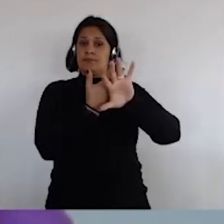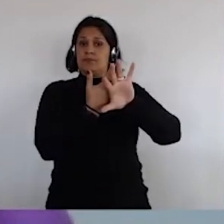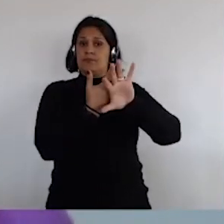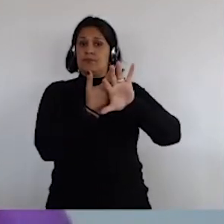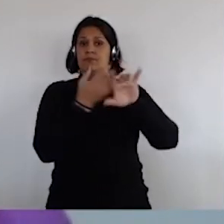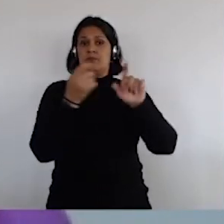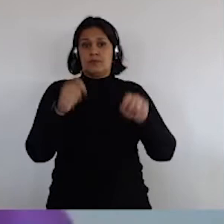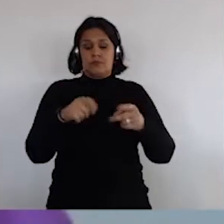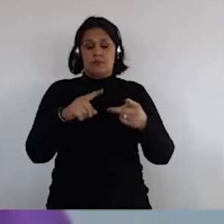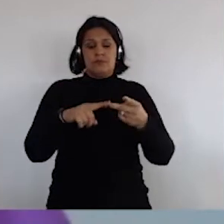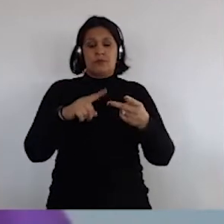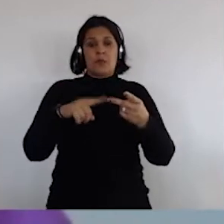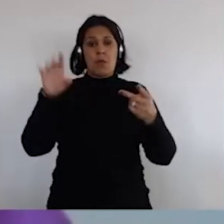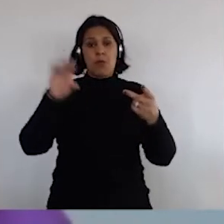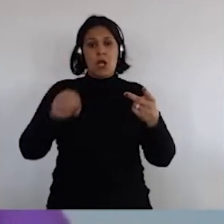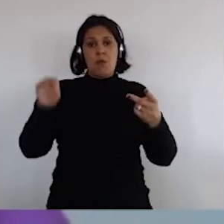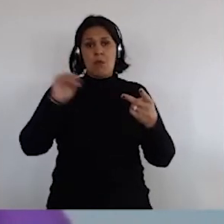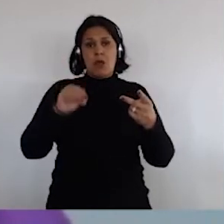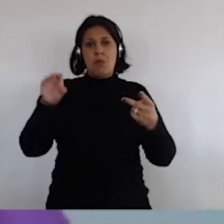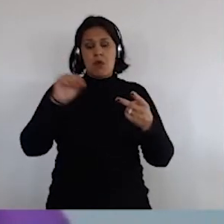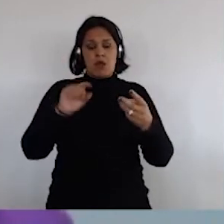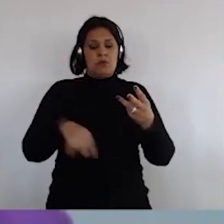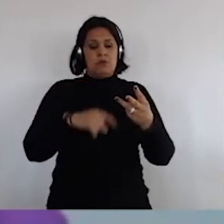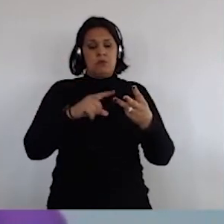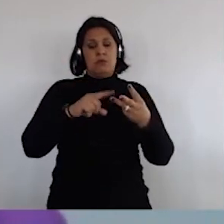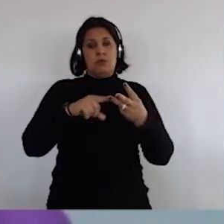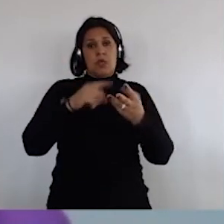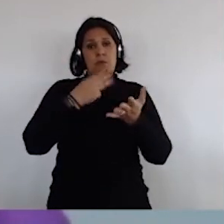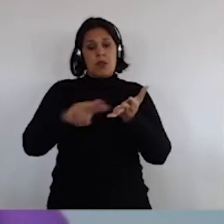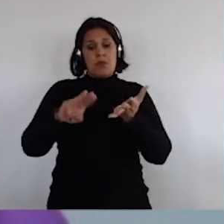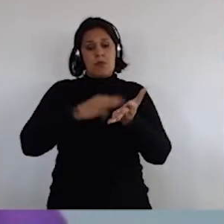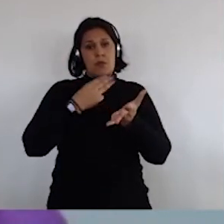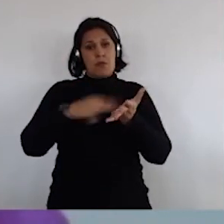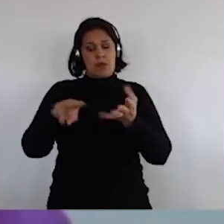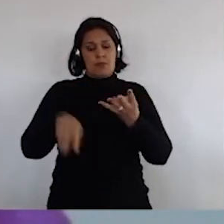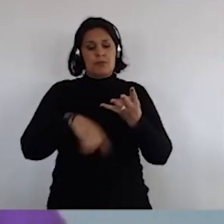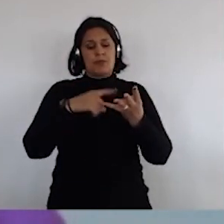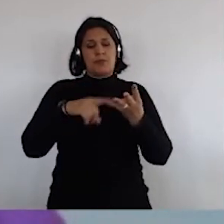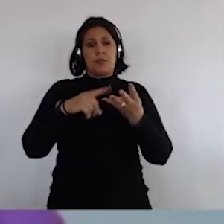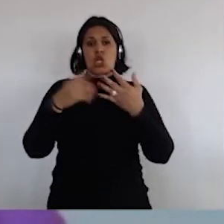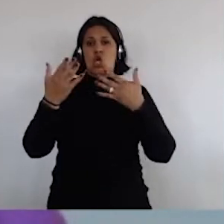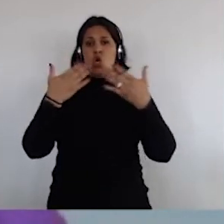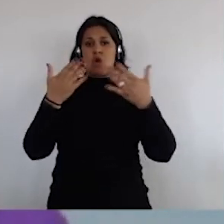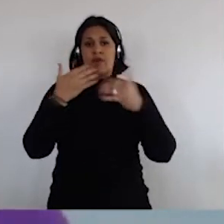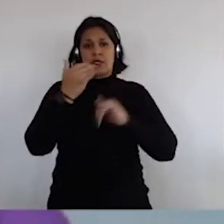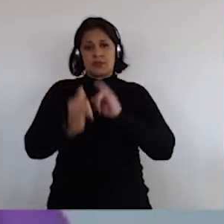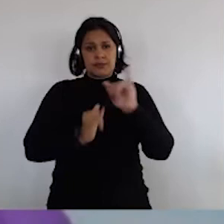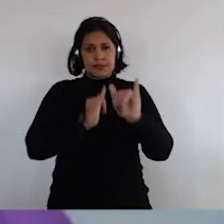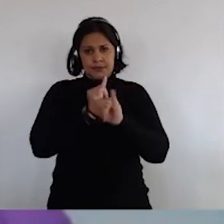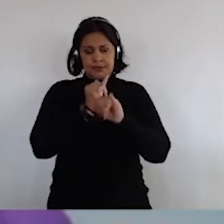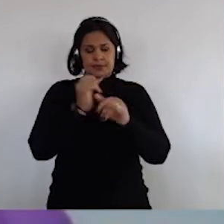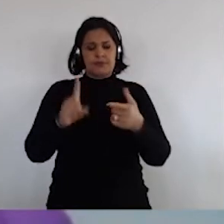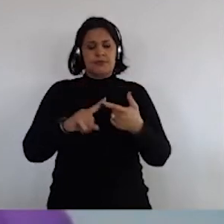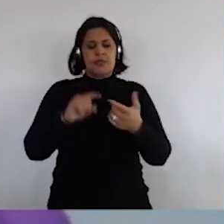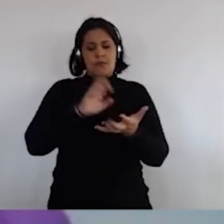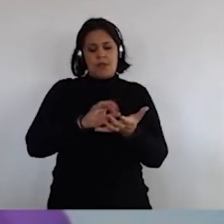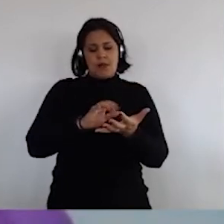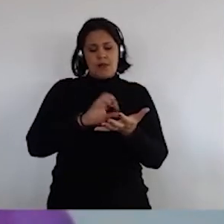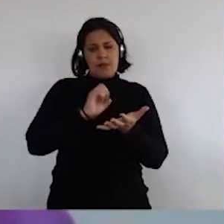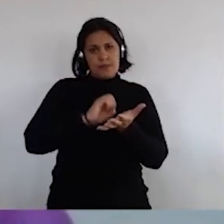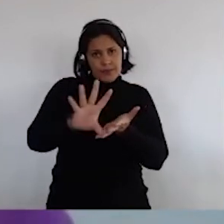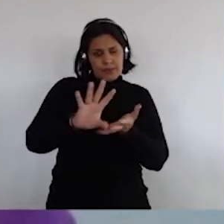áudio, sistema de troca de mensagens, conversas online, escrita,